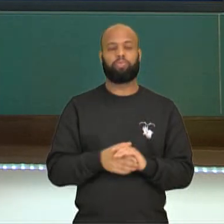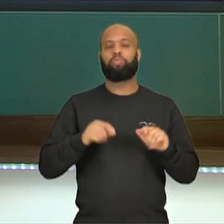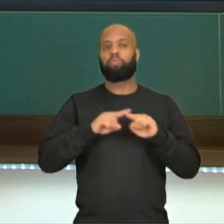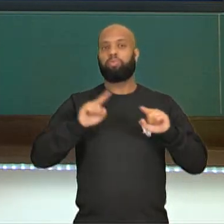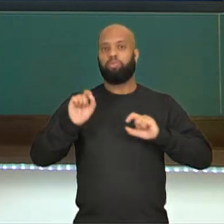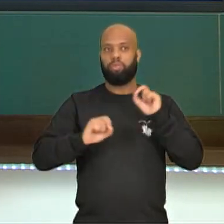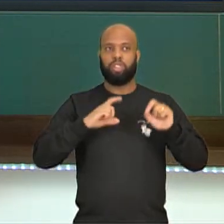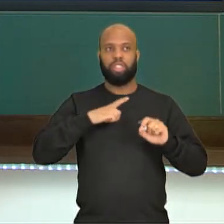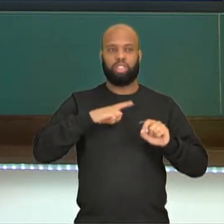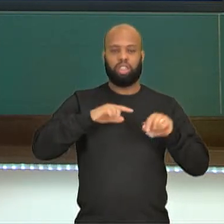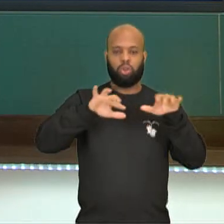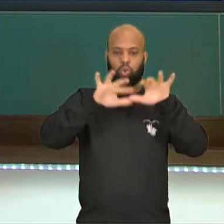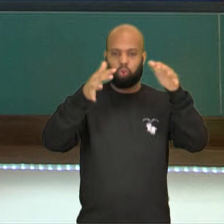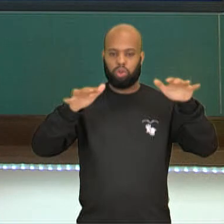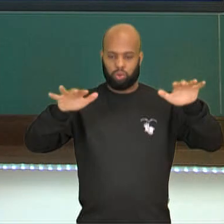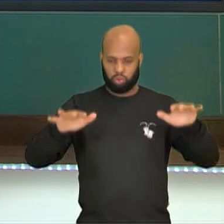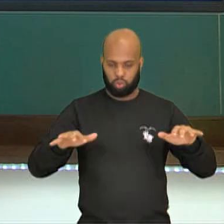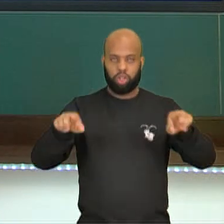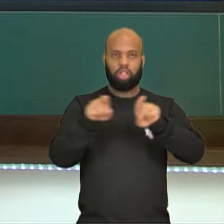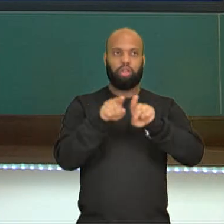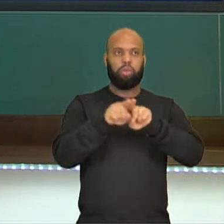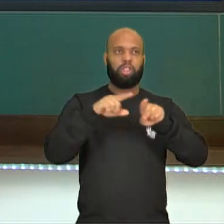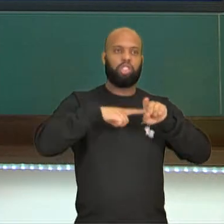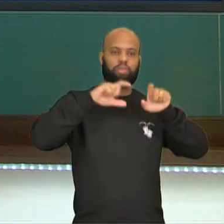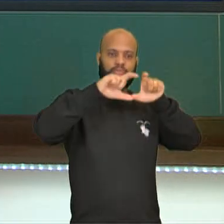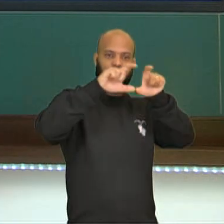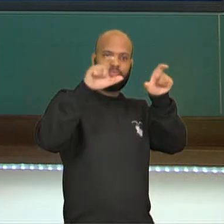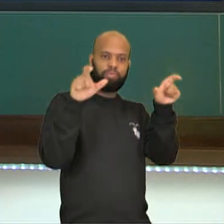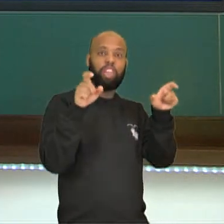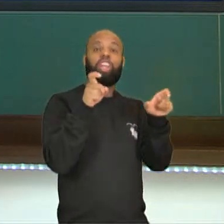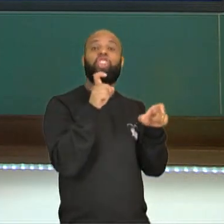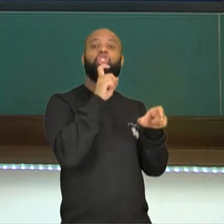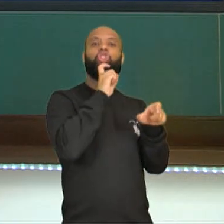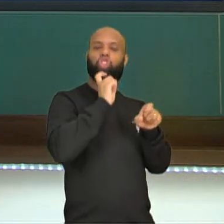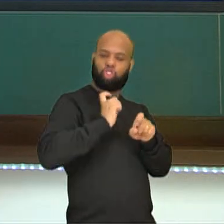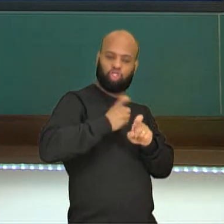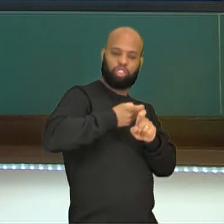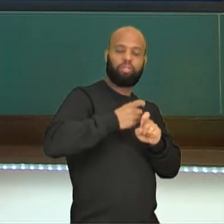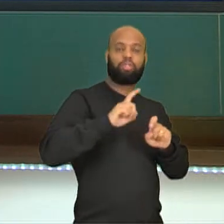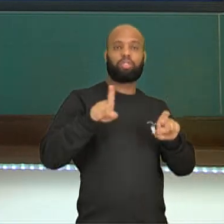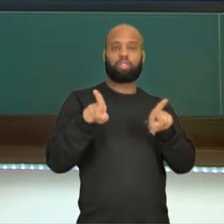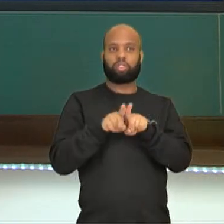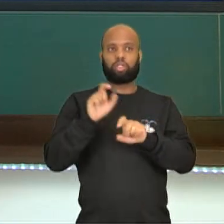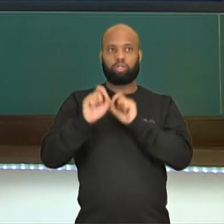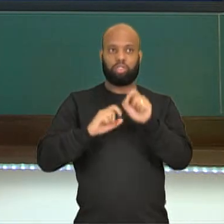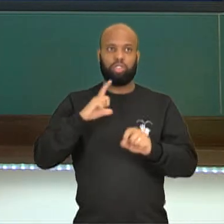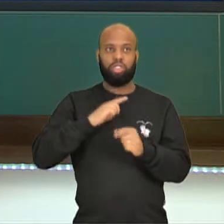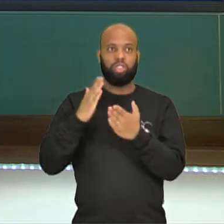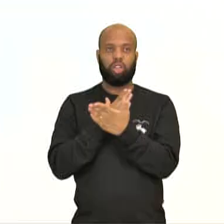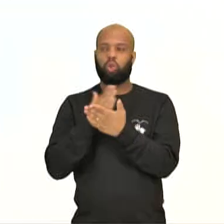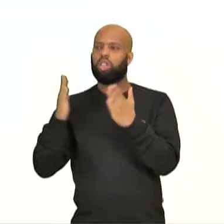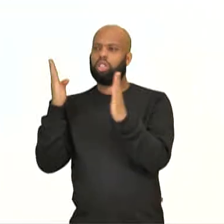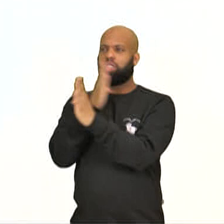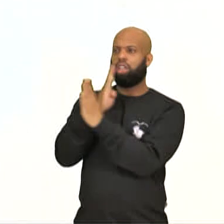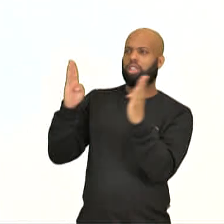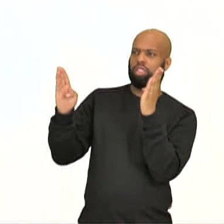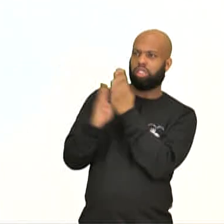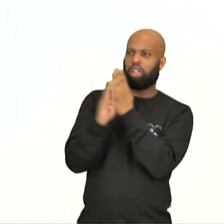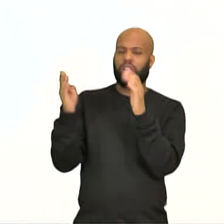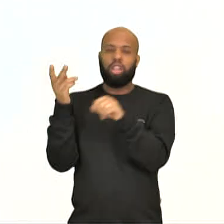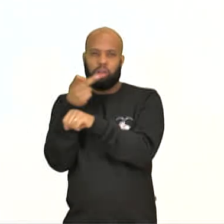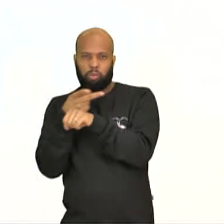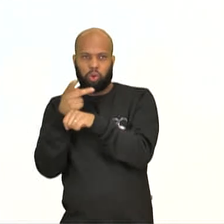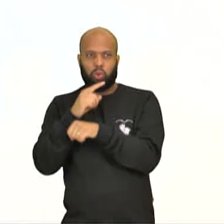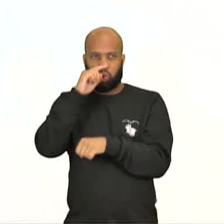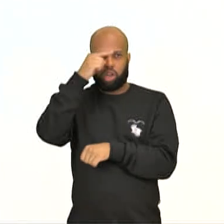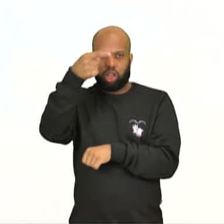o nível do mar, somado a esse corredor de gelo que o mar congelava, seria possível que caçadores de mamutes passassem